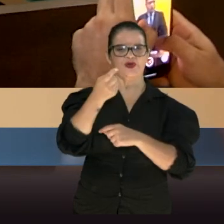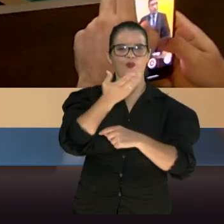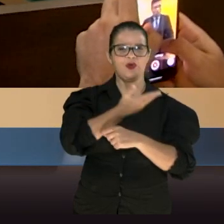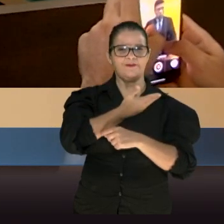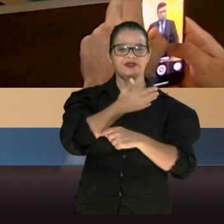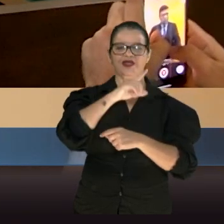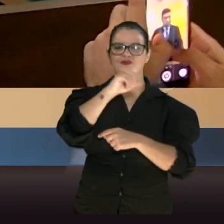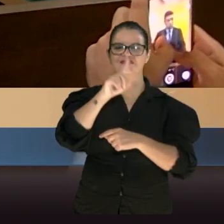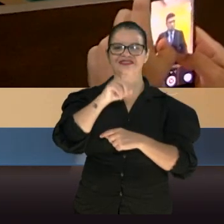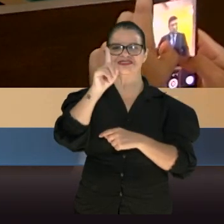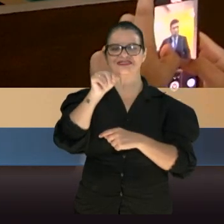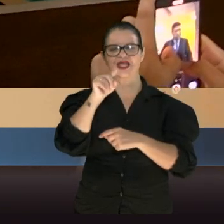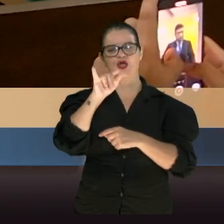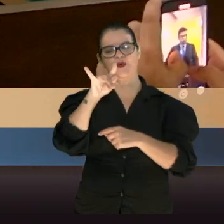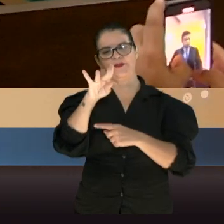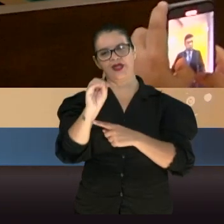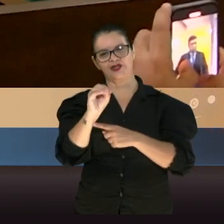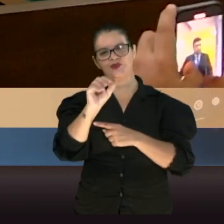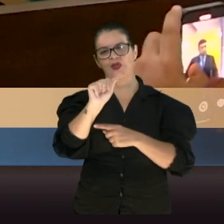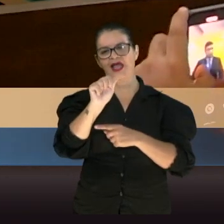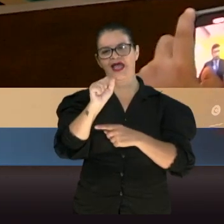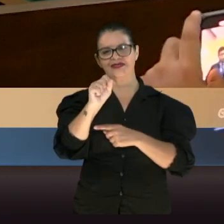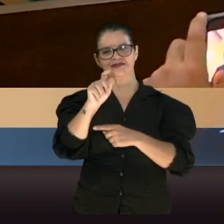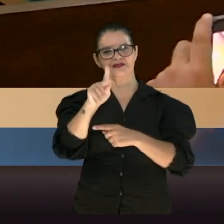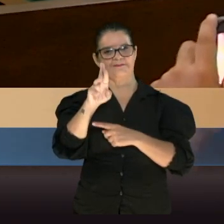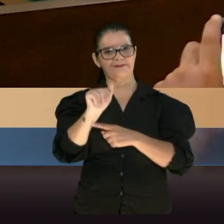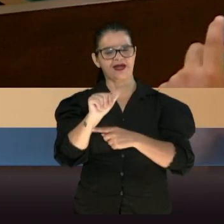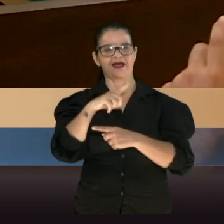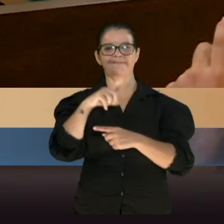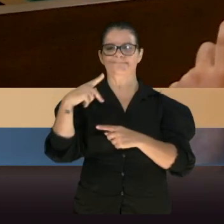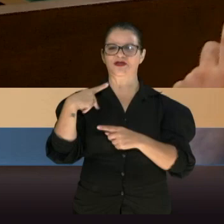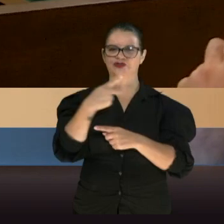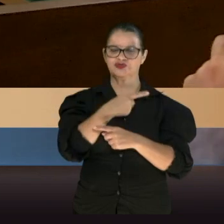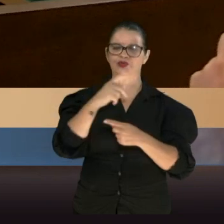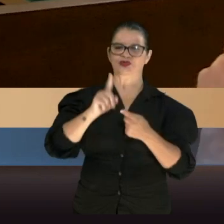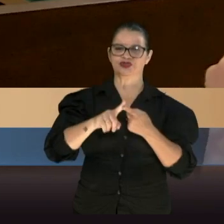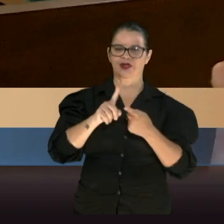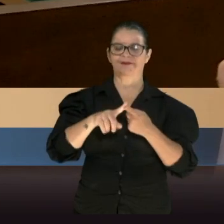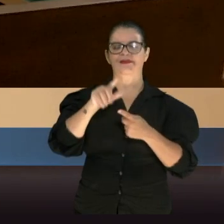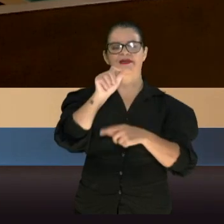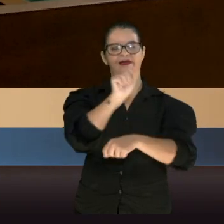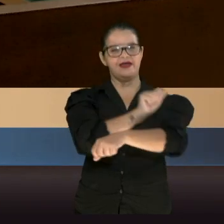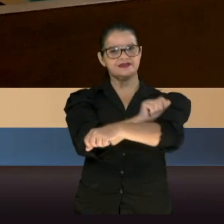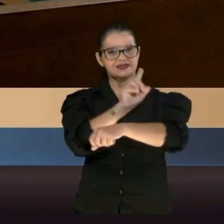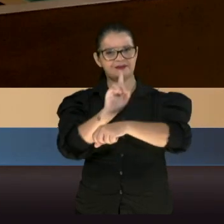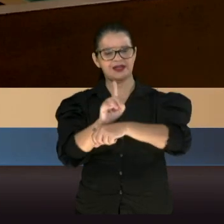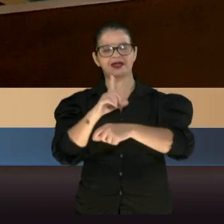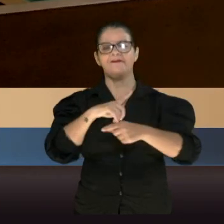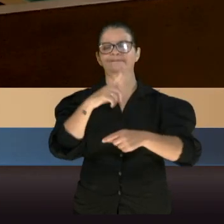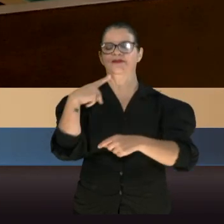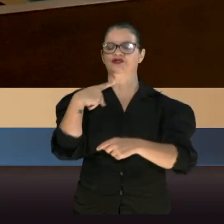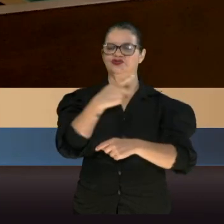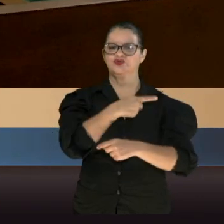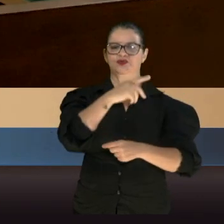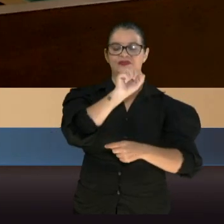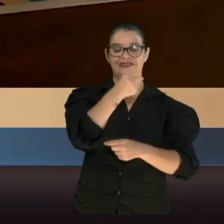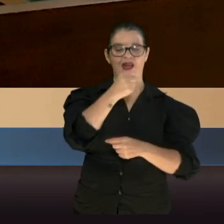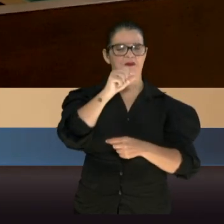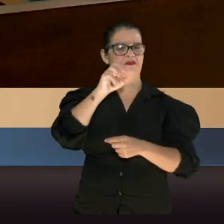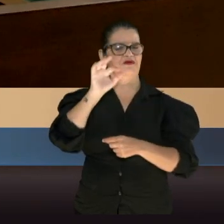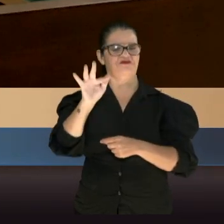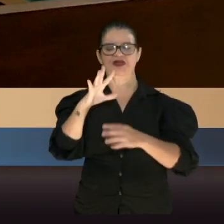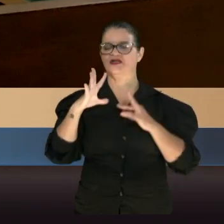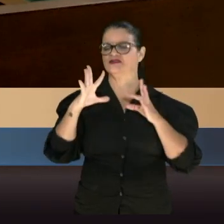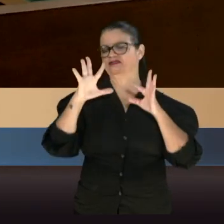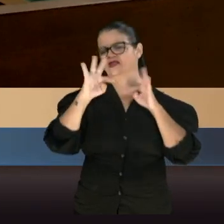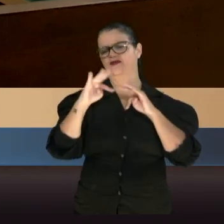amigo Zé Roberto, da ASPRA, né, pastores também da Assembleia de Deus, com o pastor Salomão Fernandes, também que está ali. Enfim, a todos